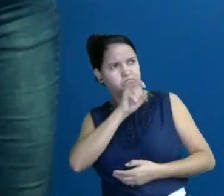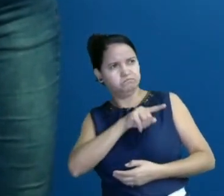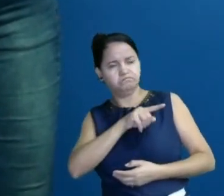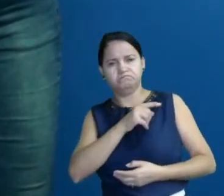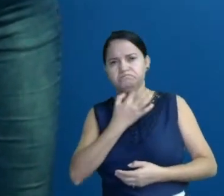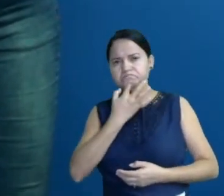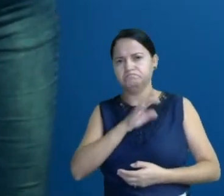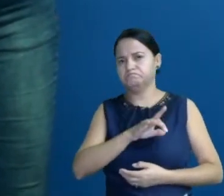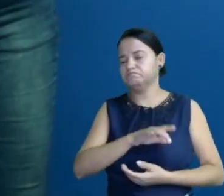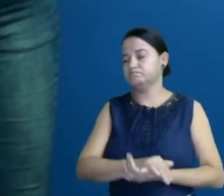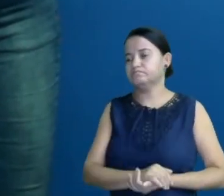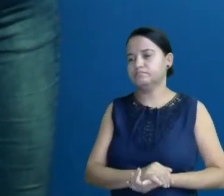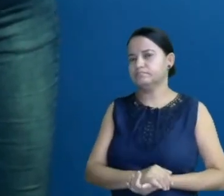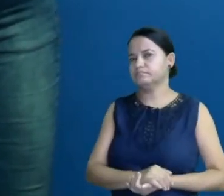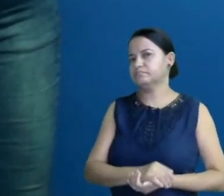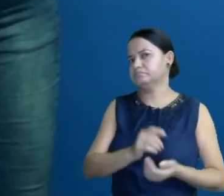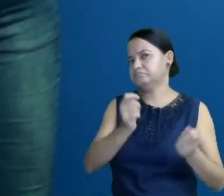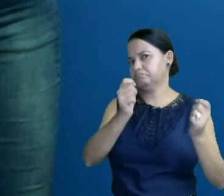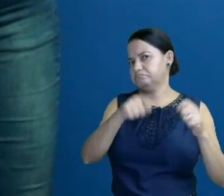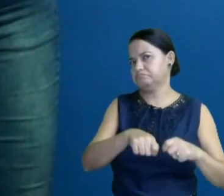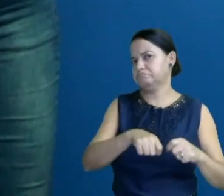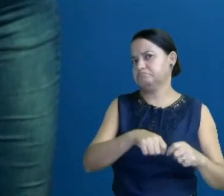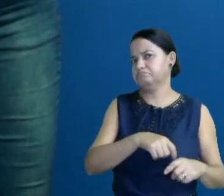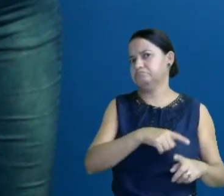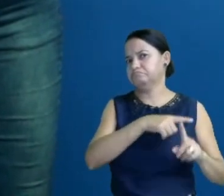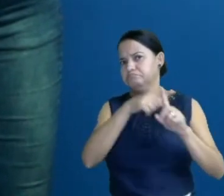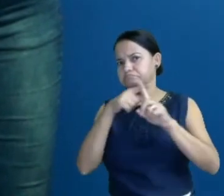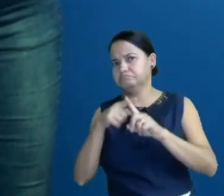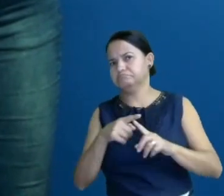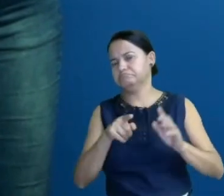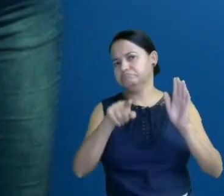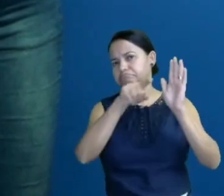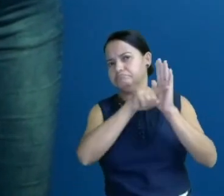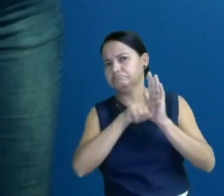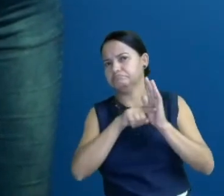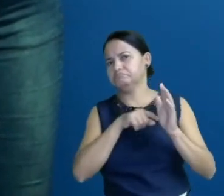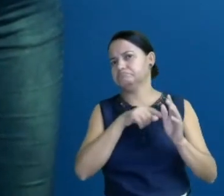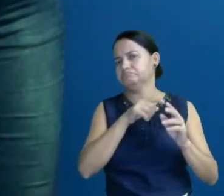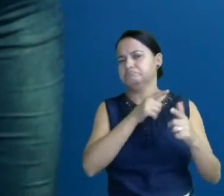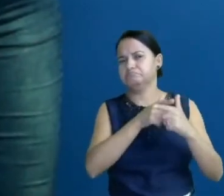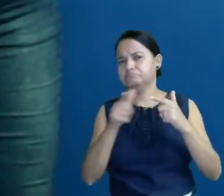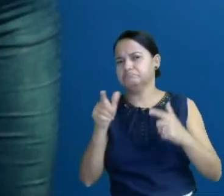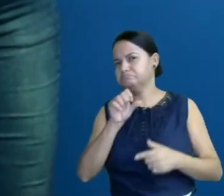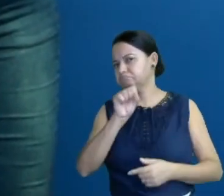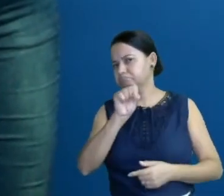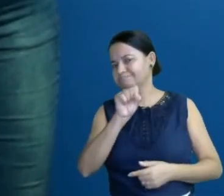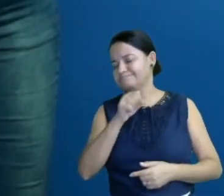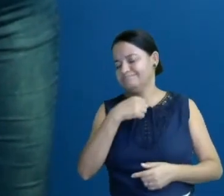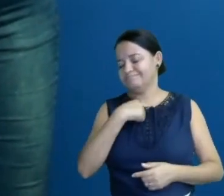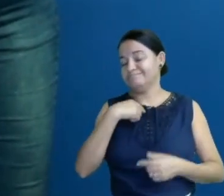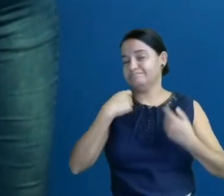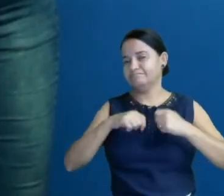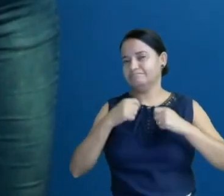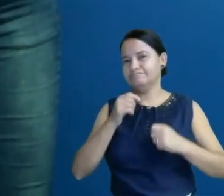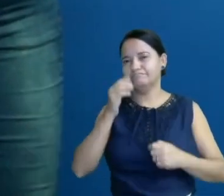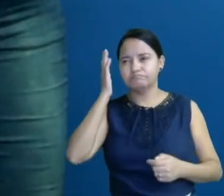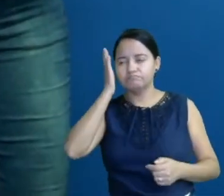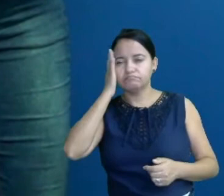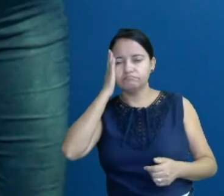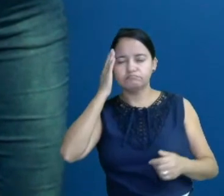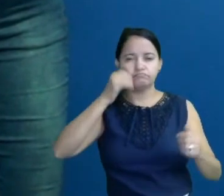adicionado subtraído multiplicado / outro eu preciso ter ideia de que ele vai passar para o outro